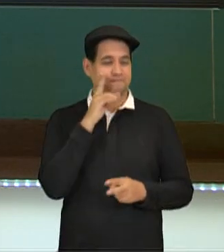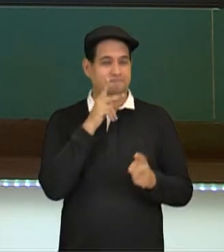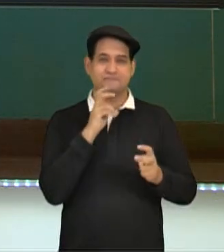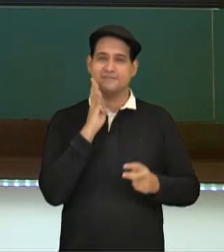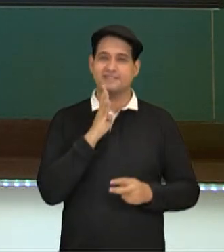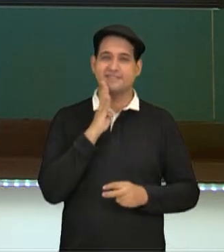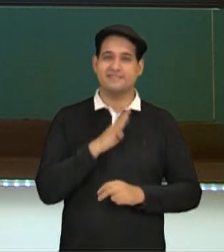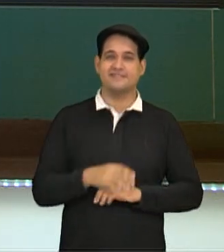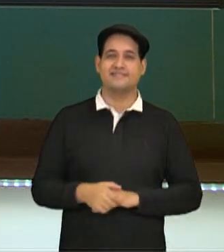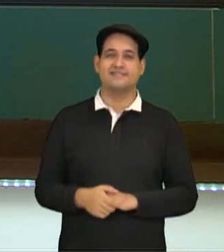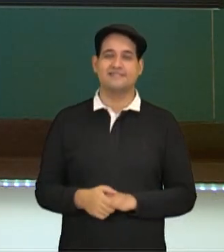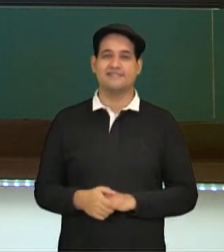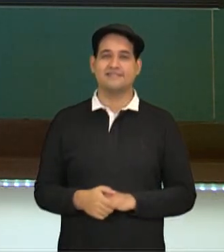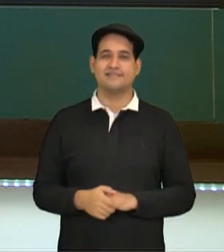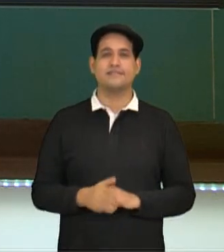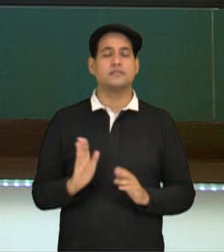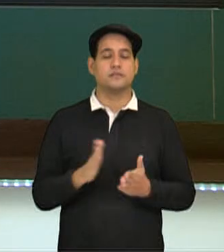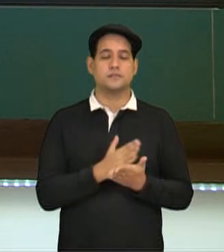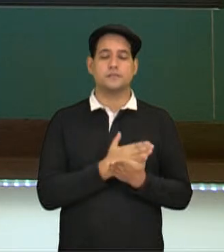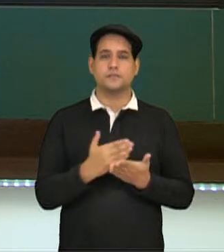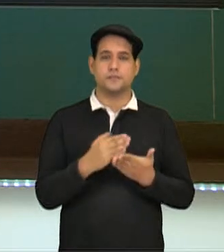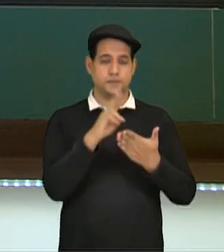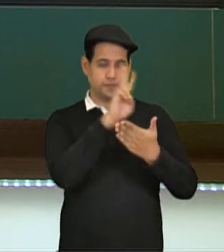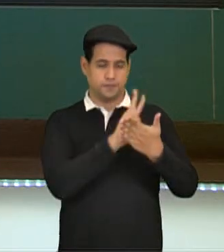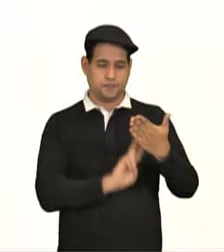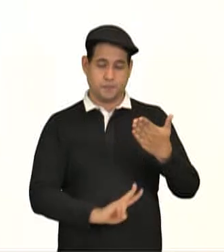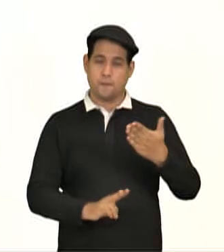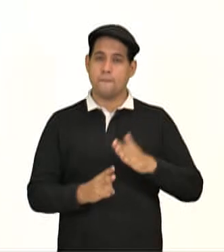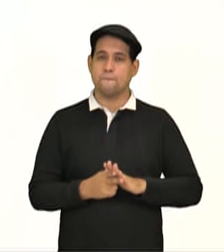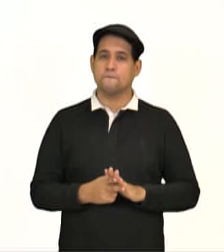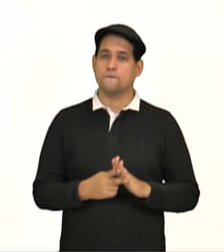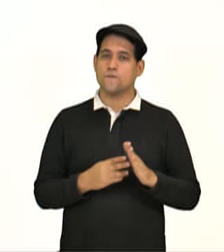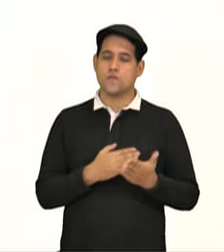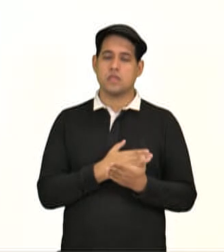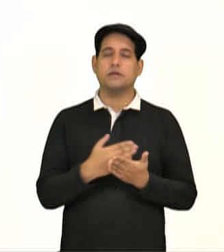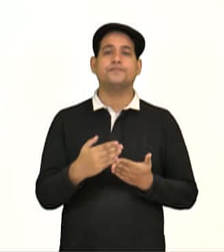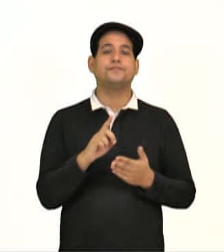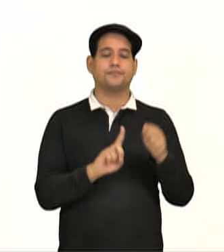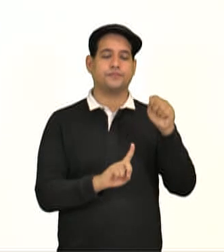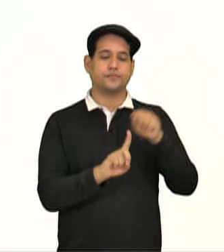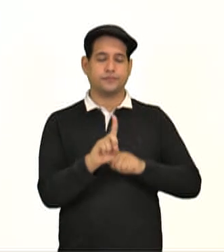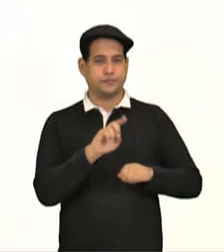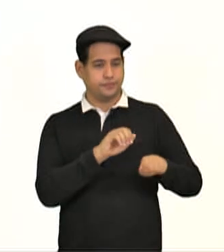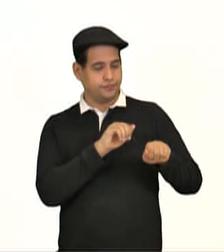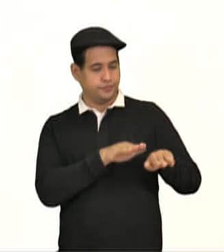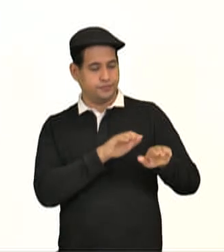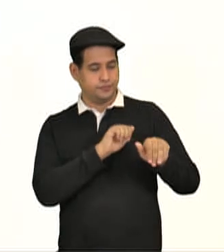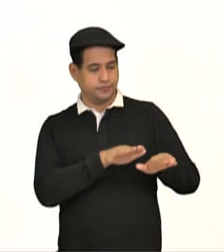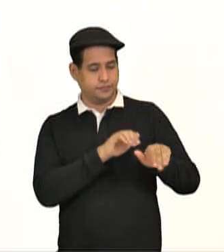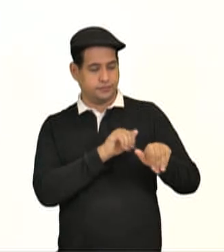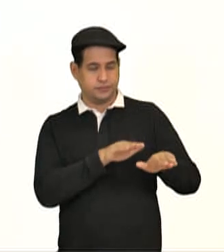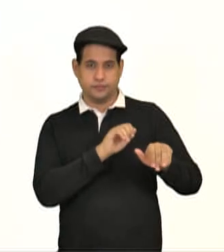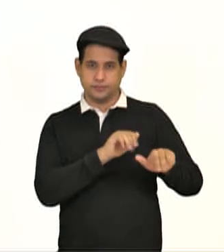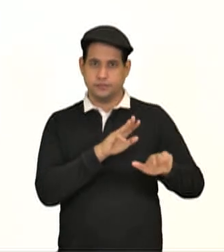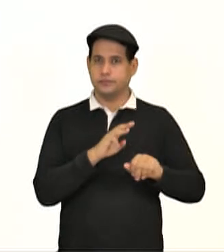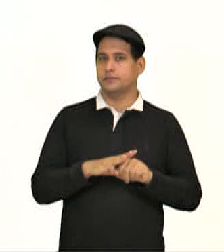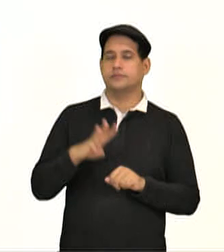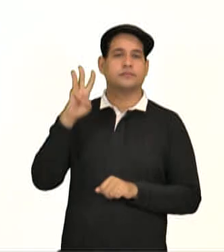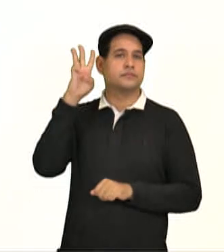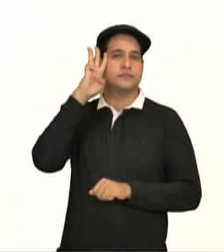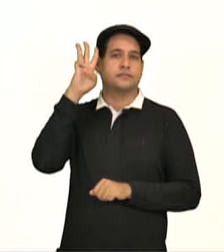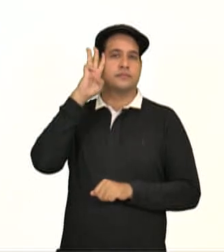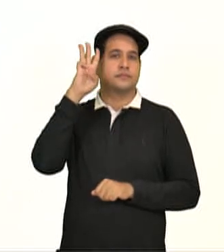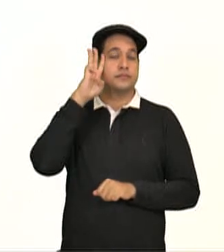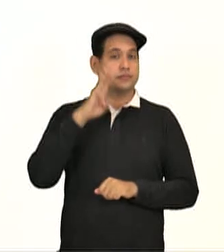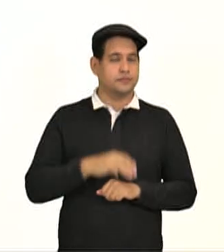bacana. Então começando aqui a leitura. Começa aqui pelo mês de setembro, terça-feira.